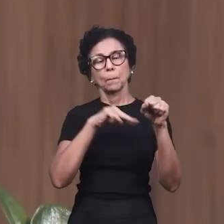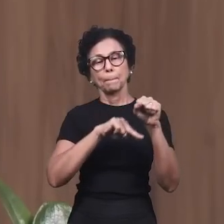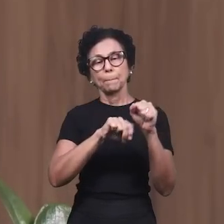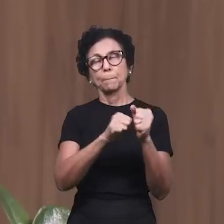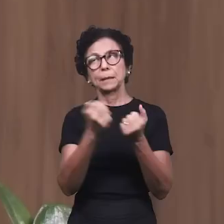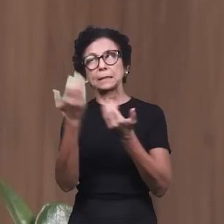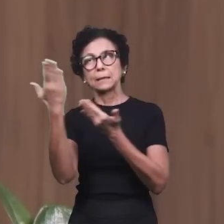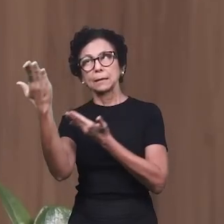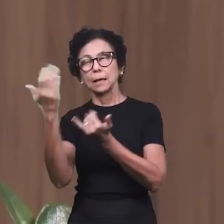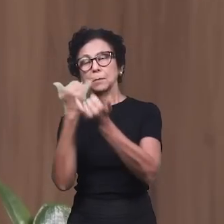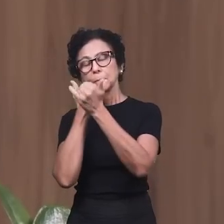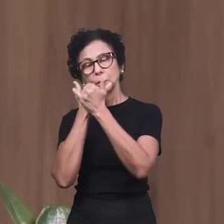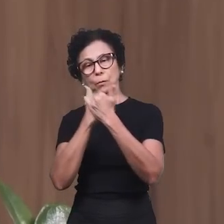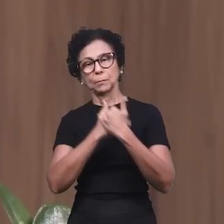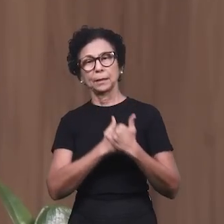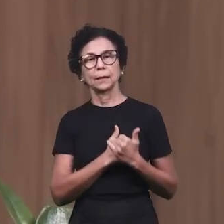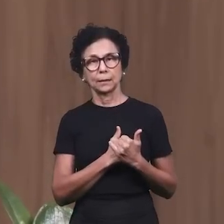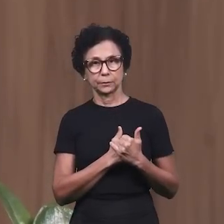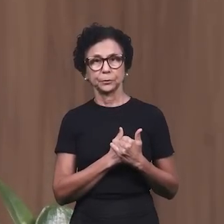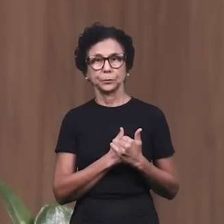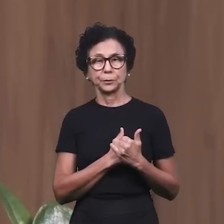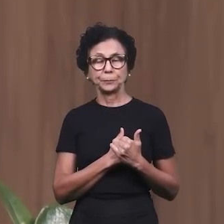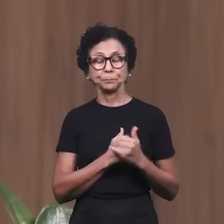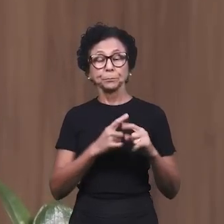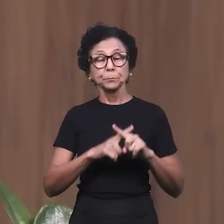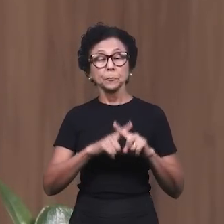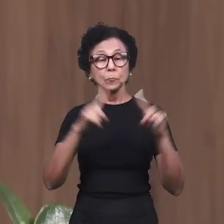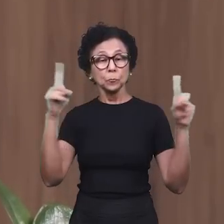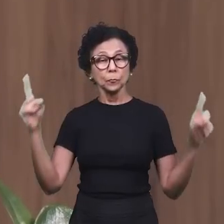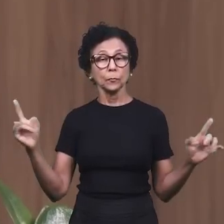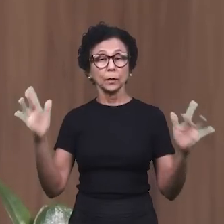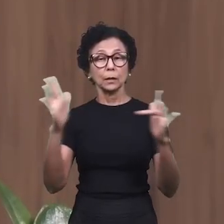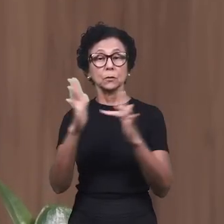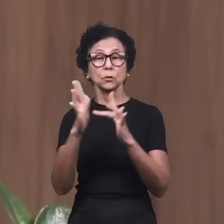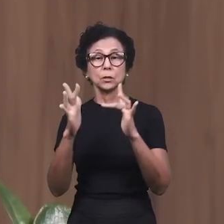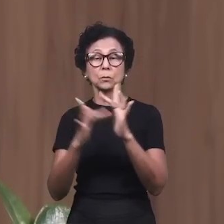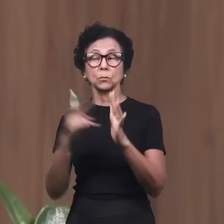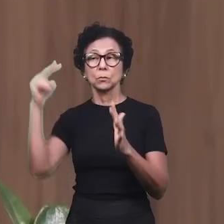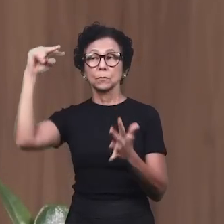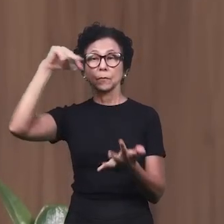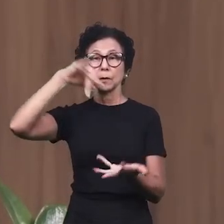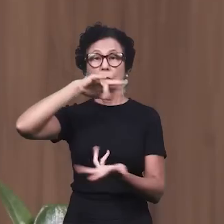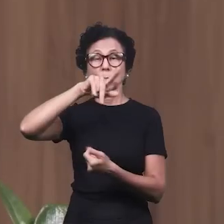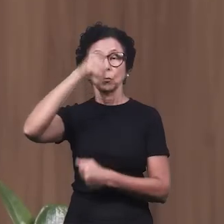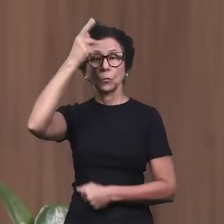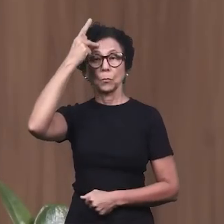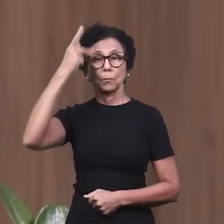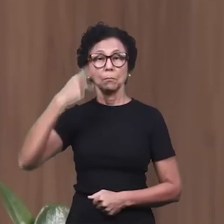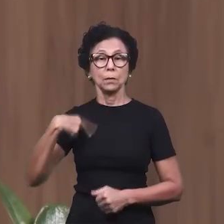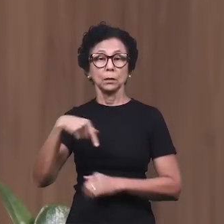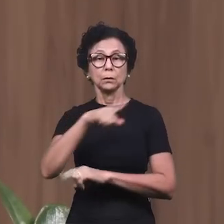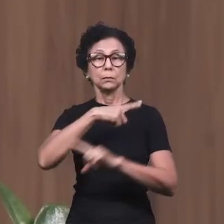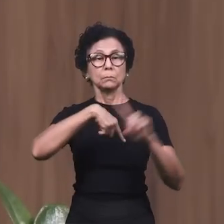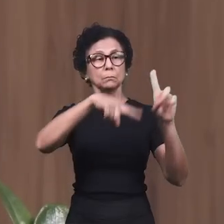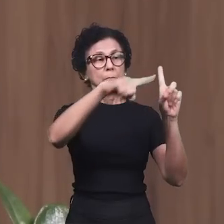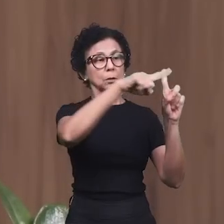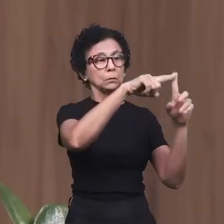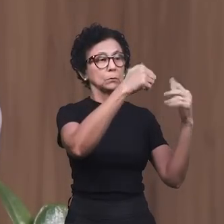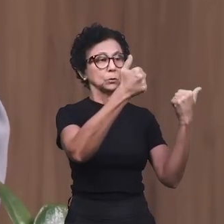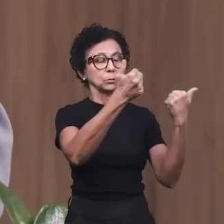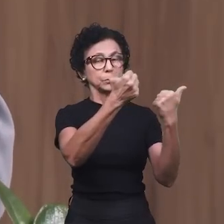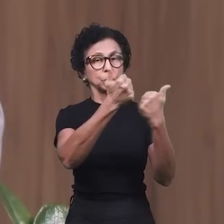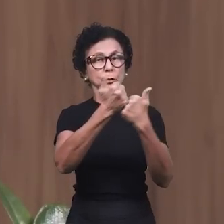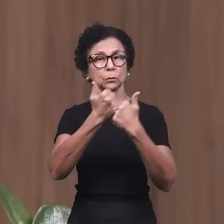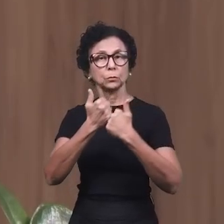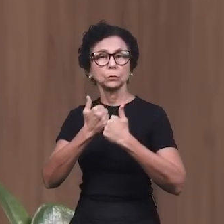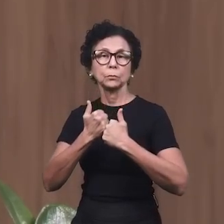véu rasgado de alto a baixo, e a igreja, ela tornou-se rei e sacerdote, para